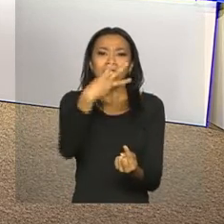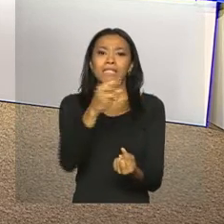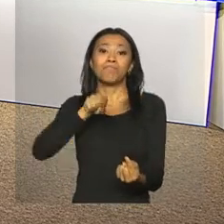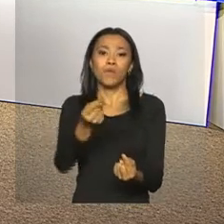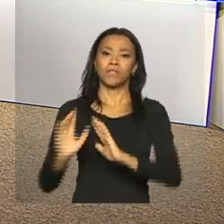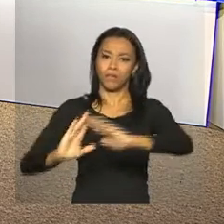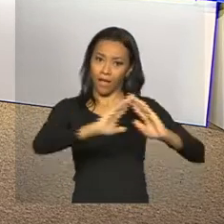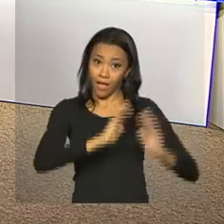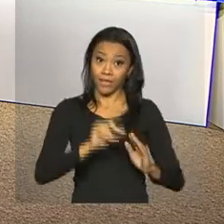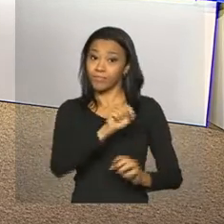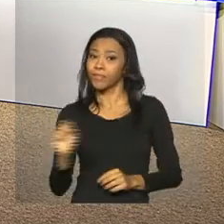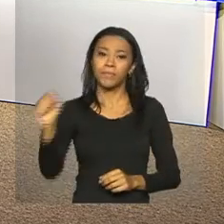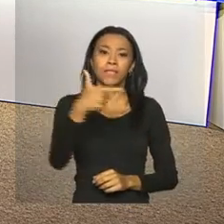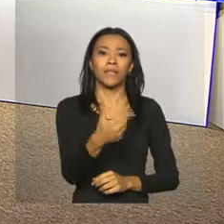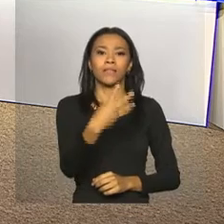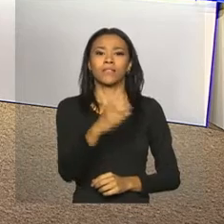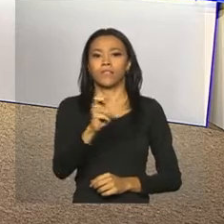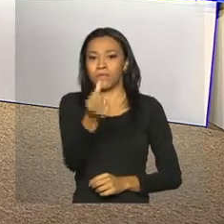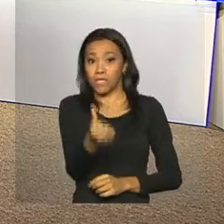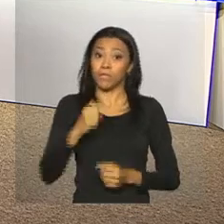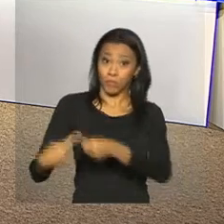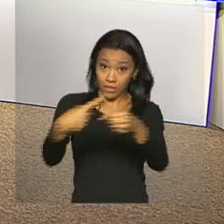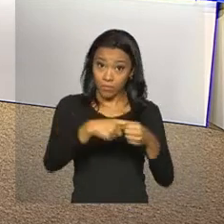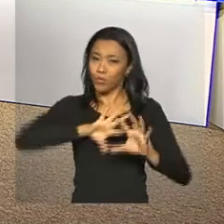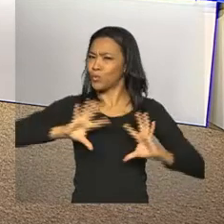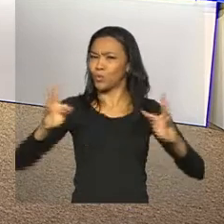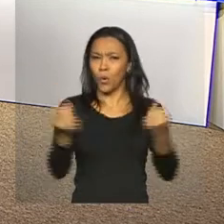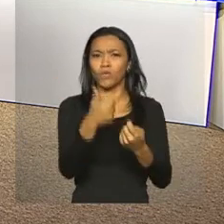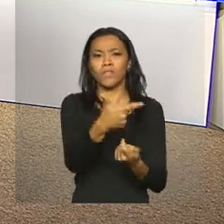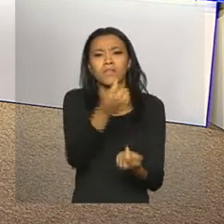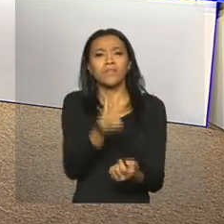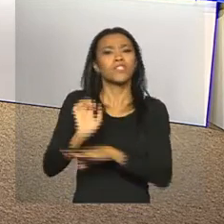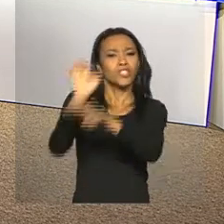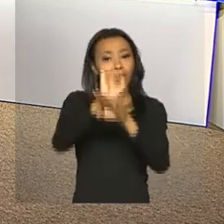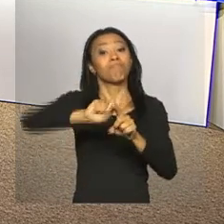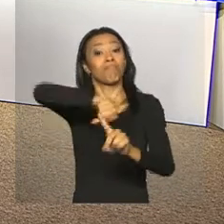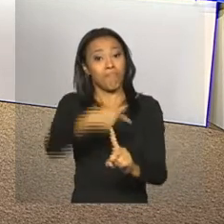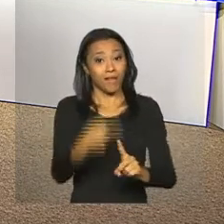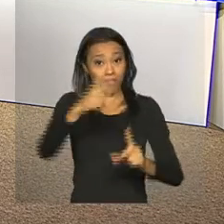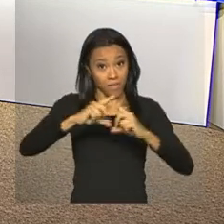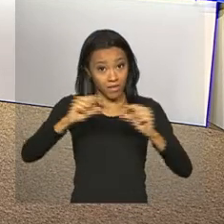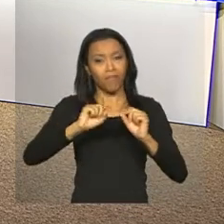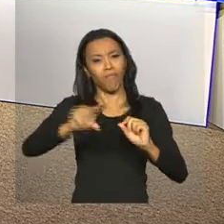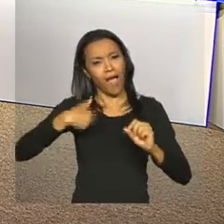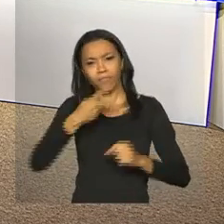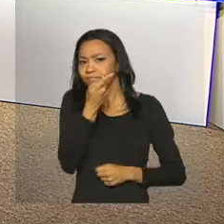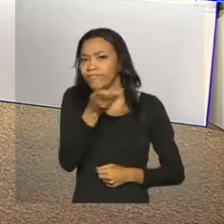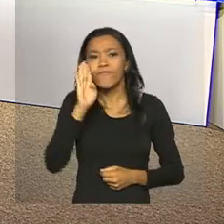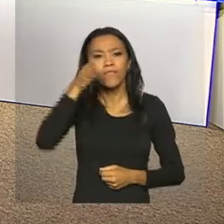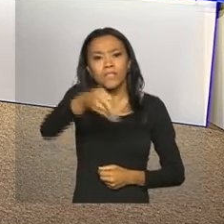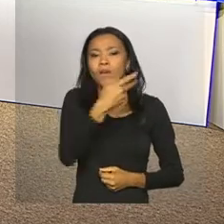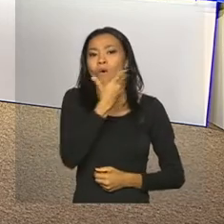residências em 356 municípios todos os 26 estados mais o distrito federal vão receber visitas de